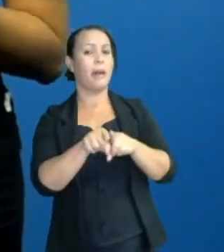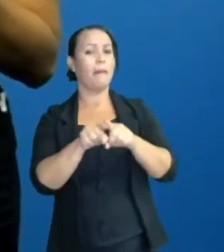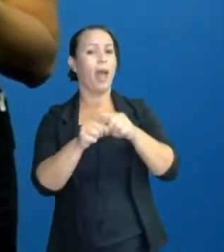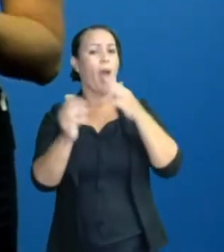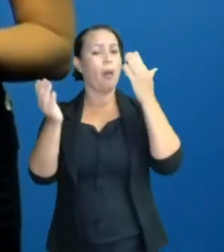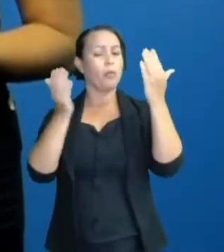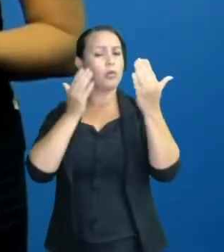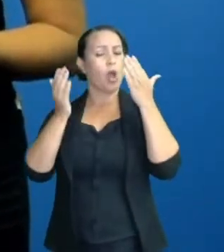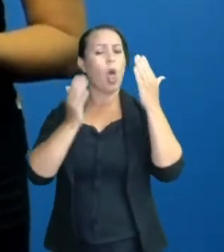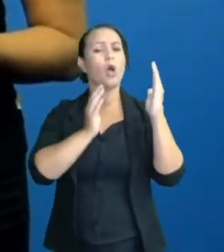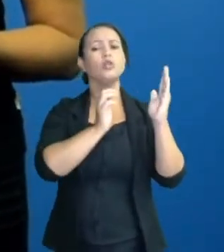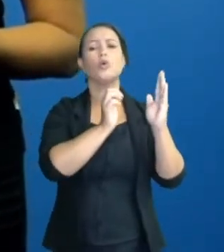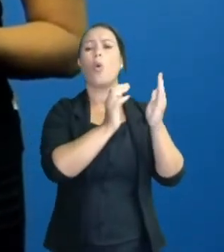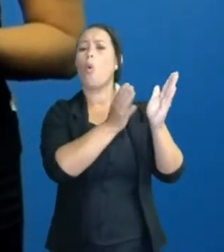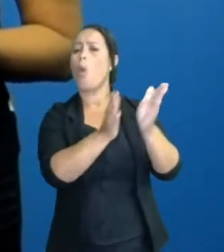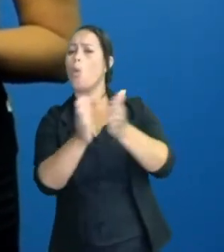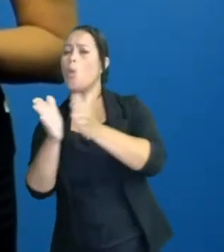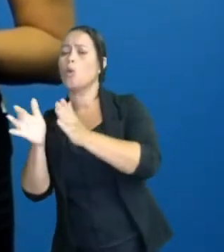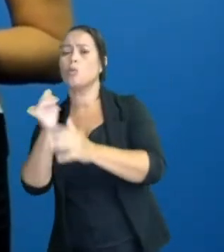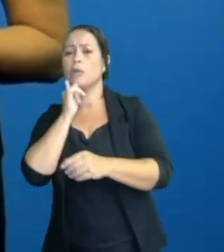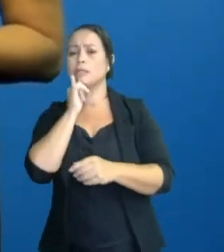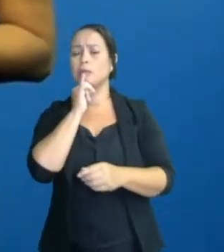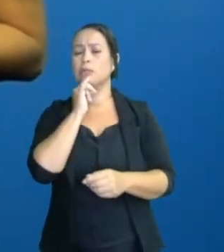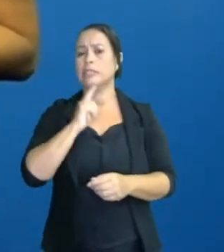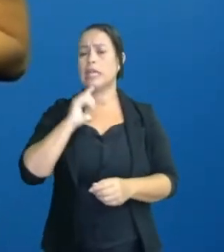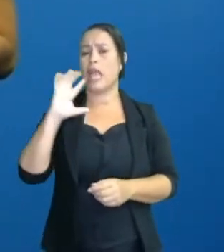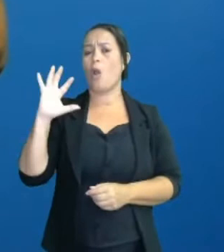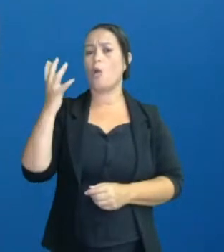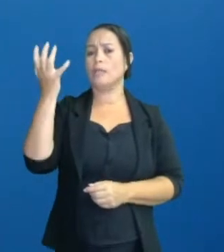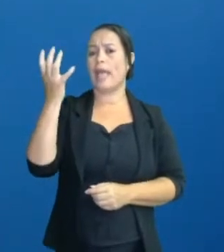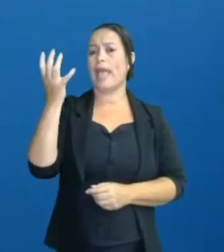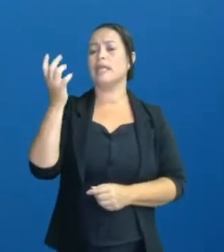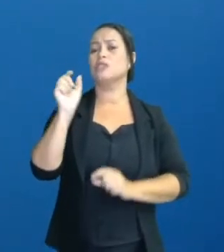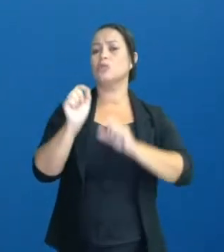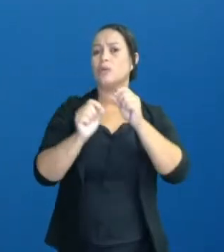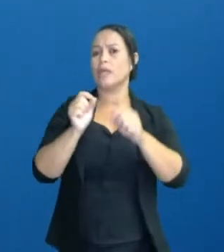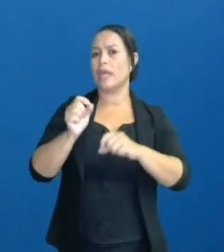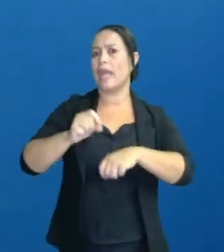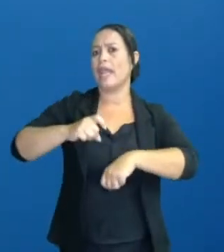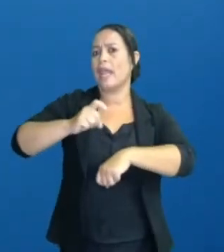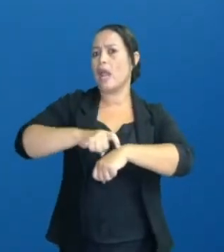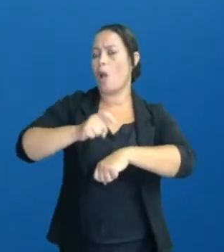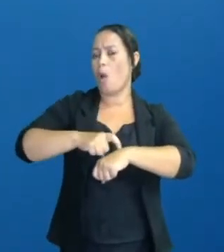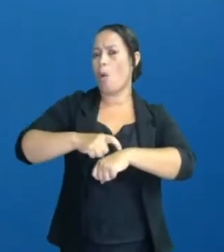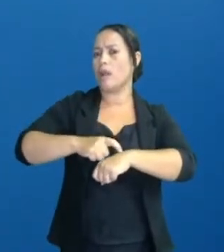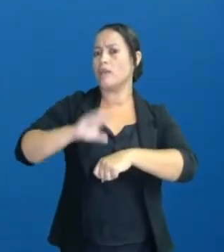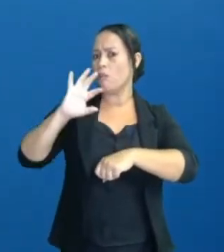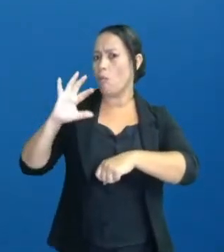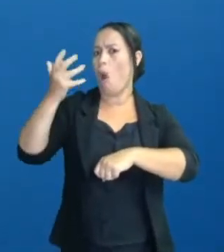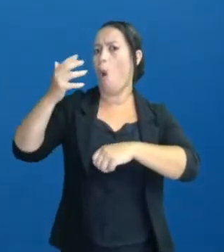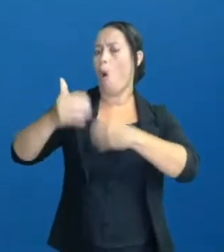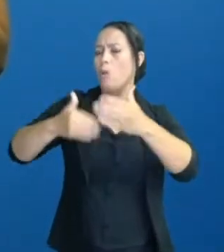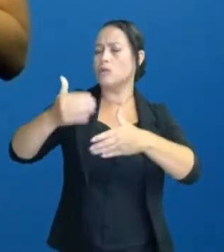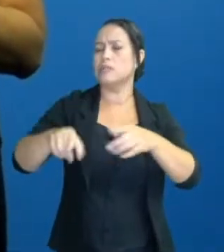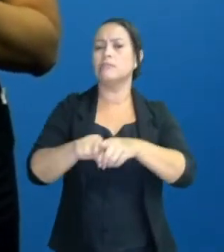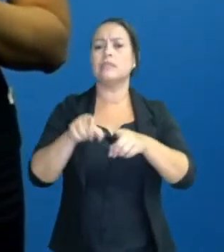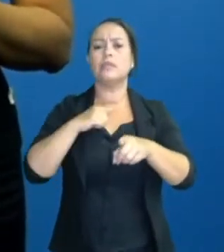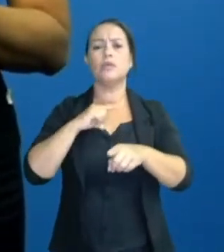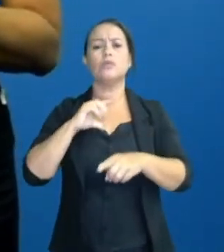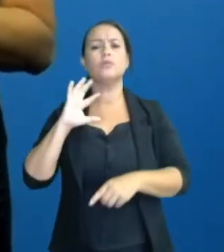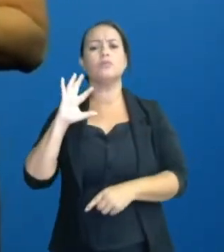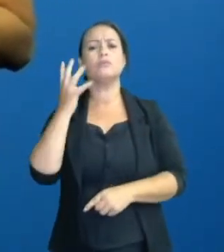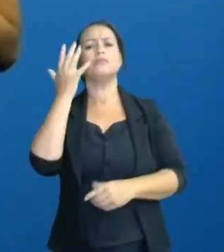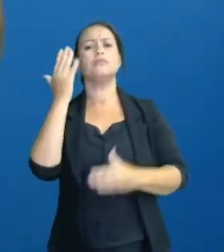psicológico. O tempo cronológico é aquele que acontece na ordem que os fatos vão acontecendo. E o tempo